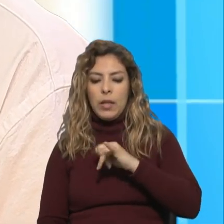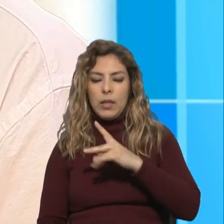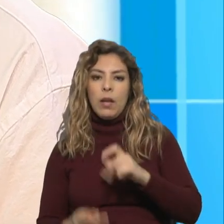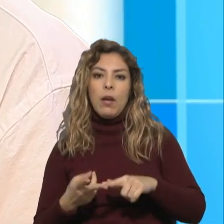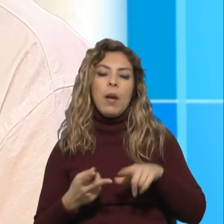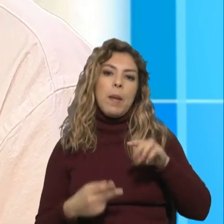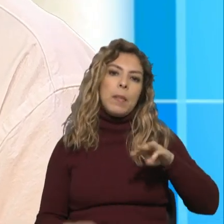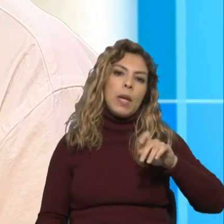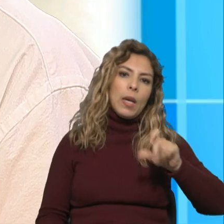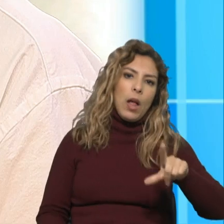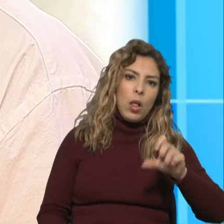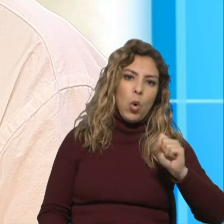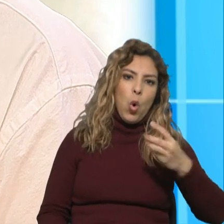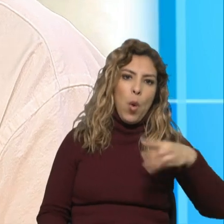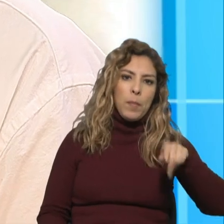tem estado...